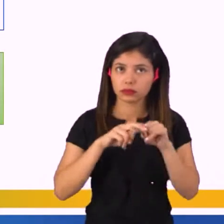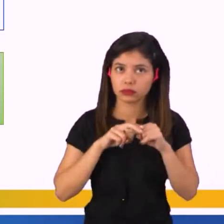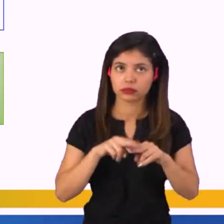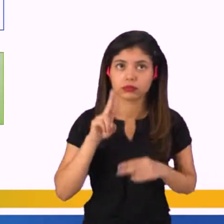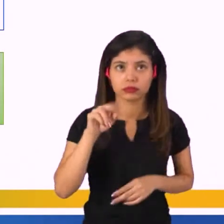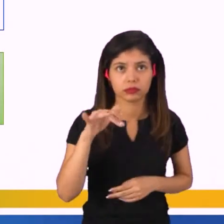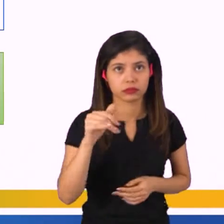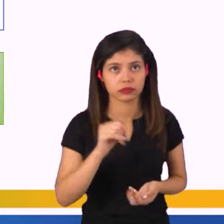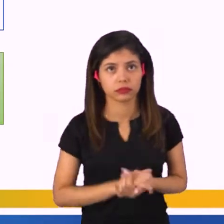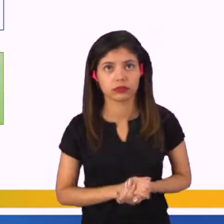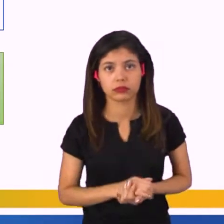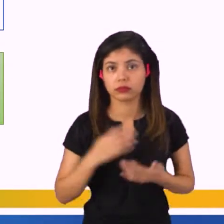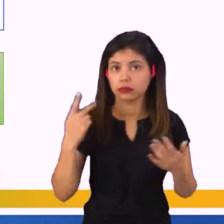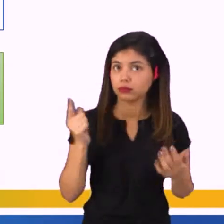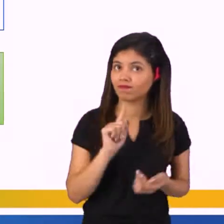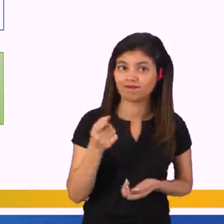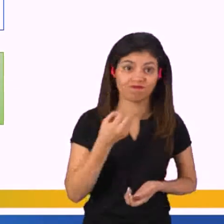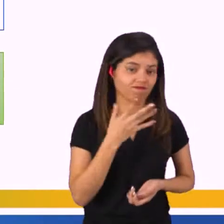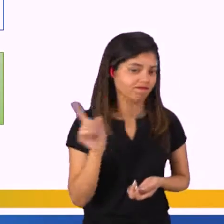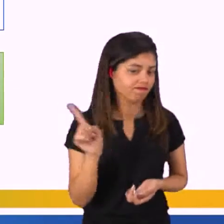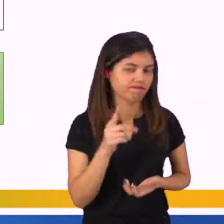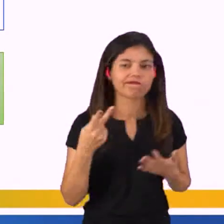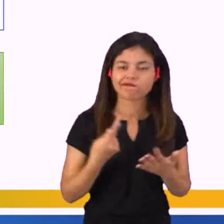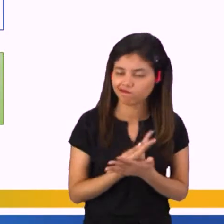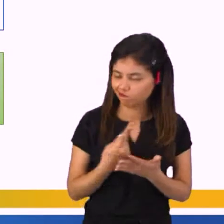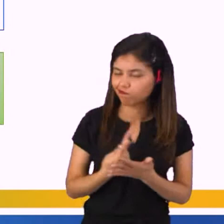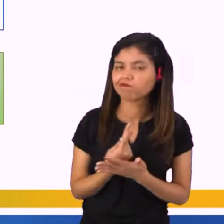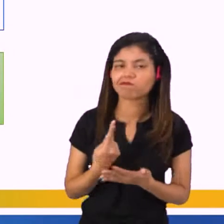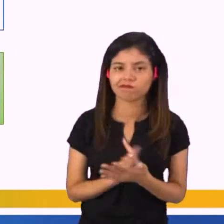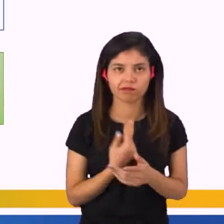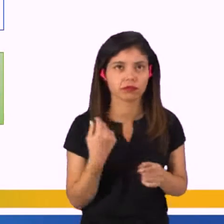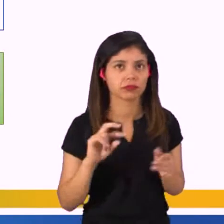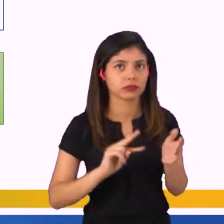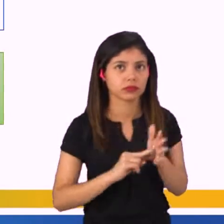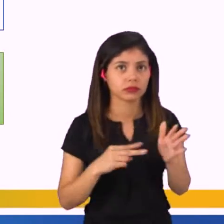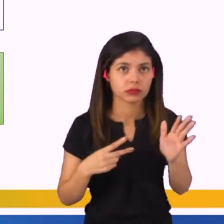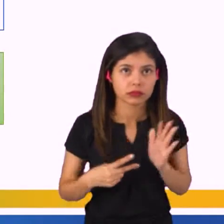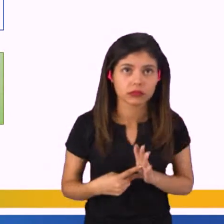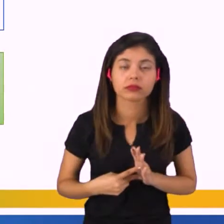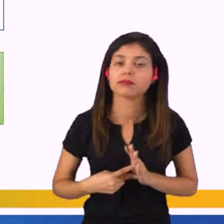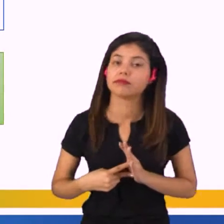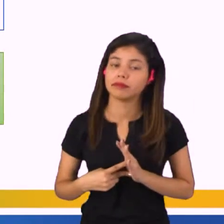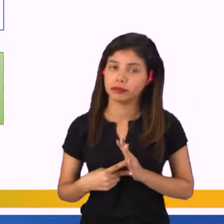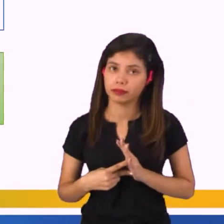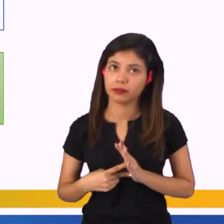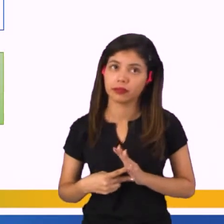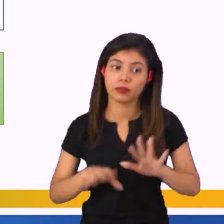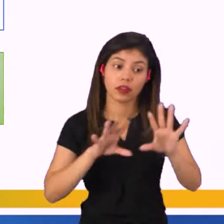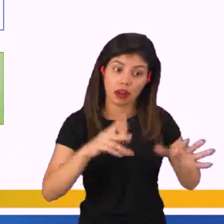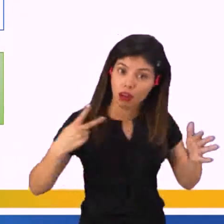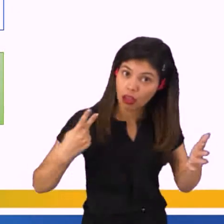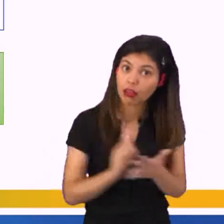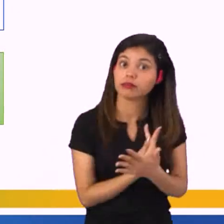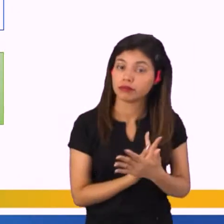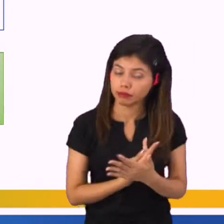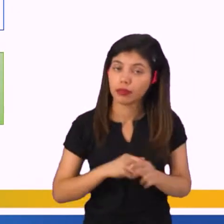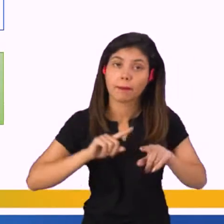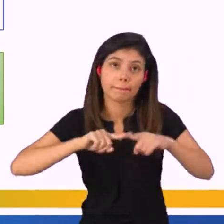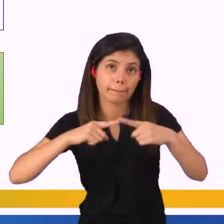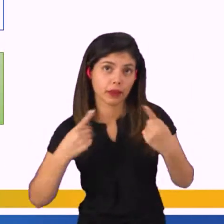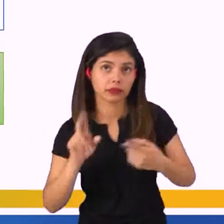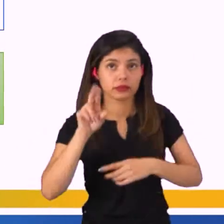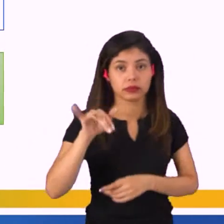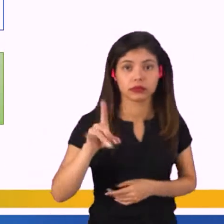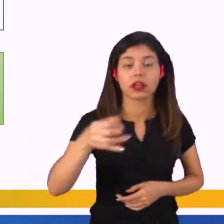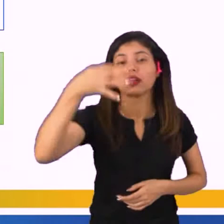certo? Portanto, a unidade usada, ela não é muito coerente, né? Isso não significa que ela em si esteja